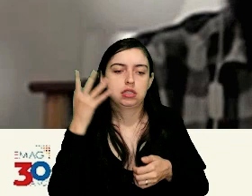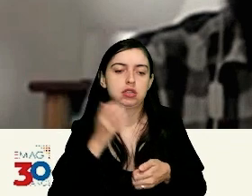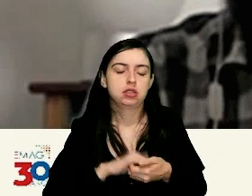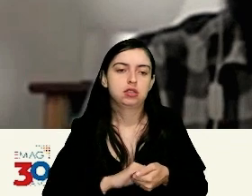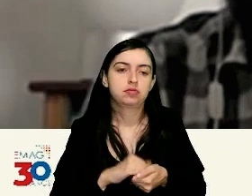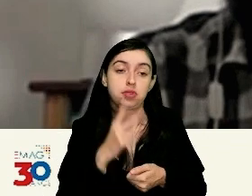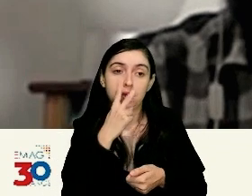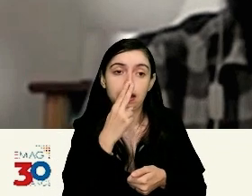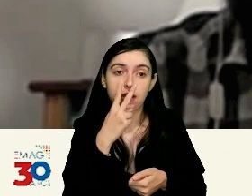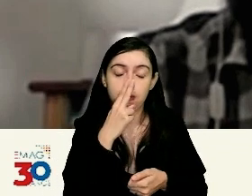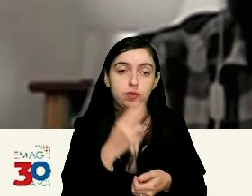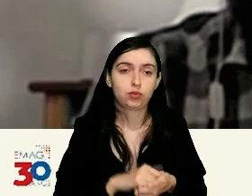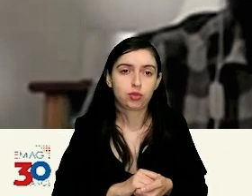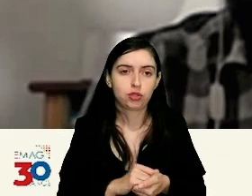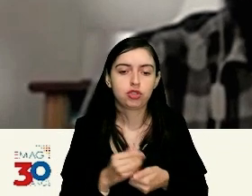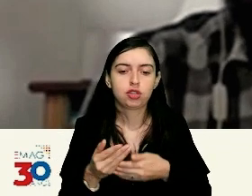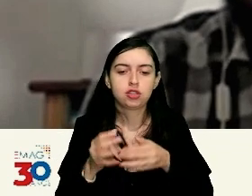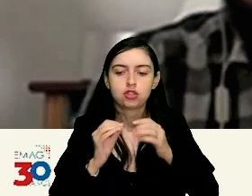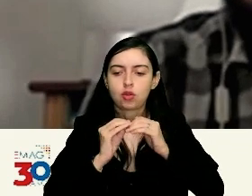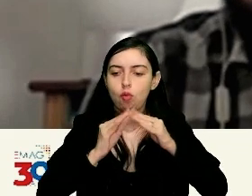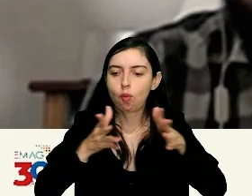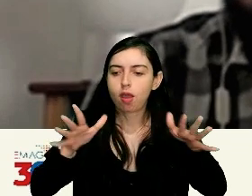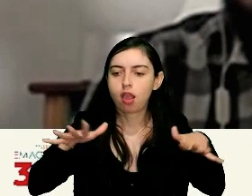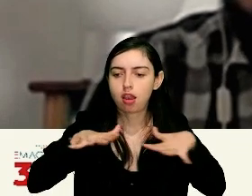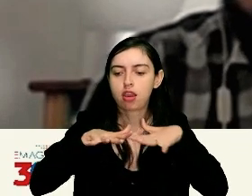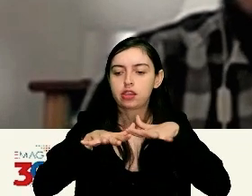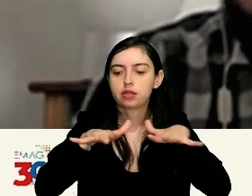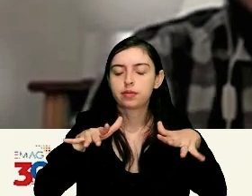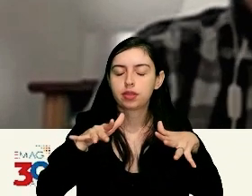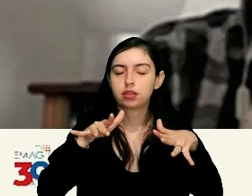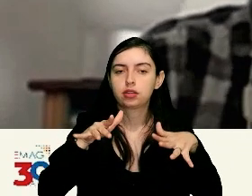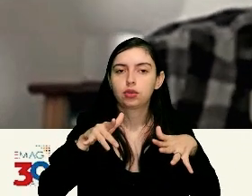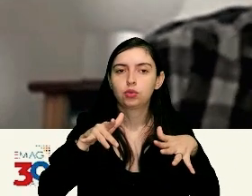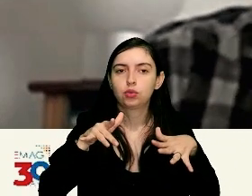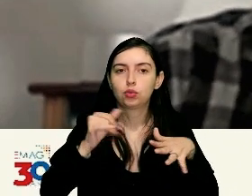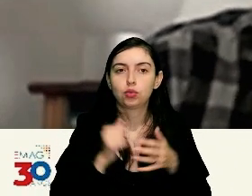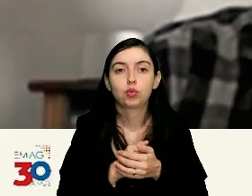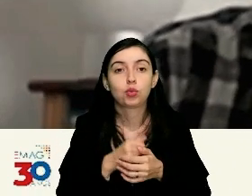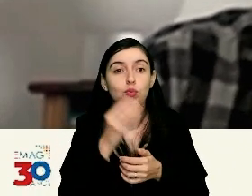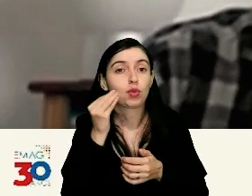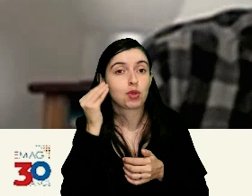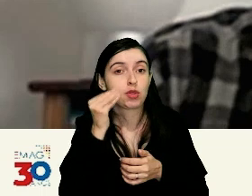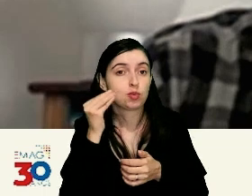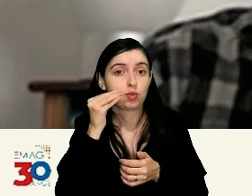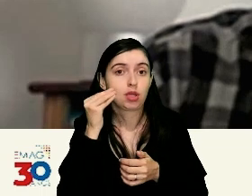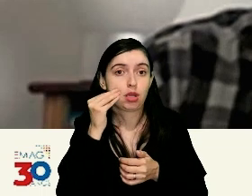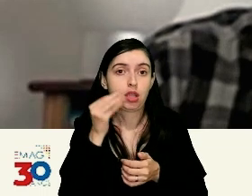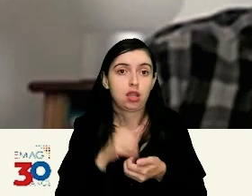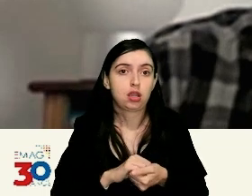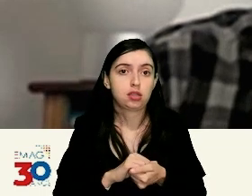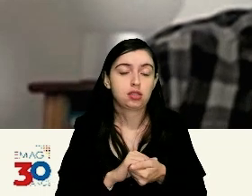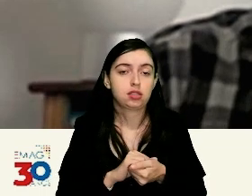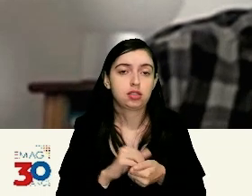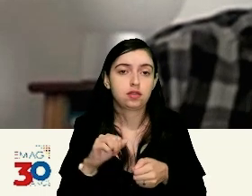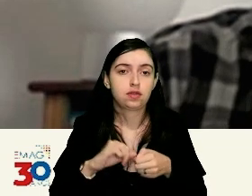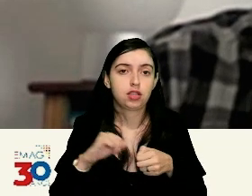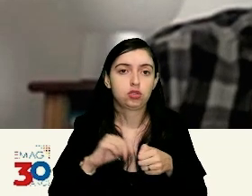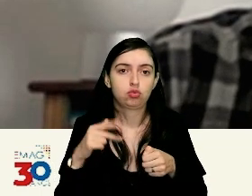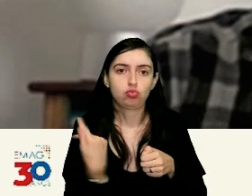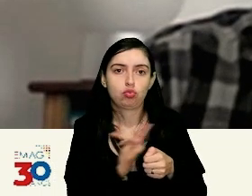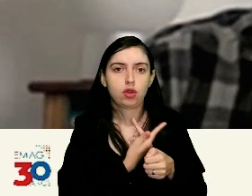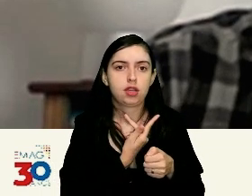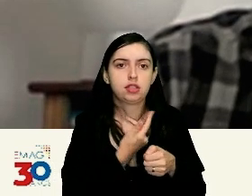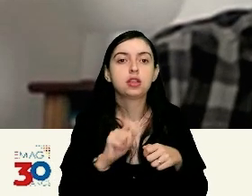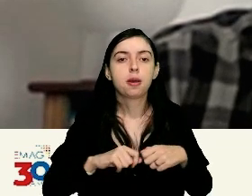esse compartilhamento das experiências, ele faz com que a gente possa se